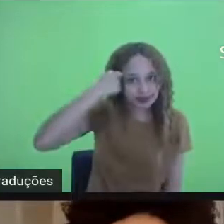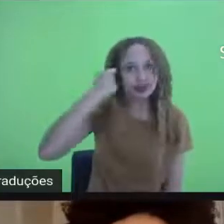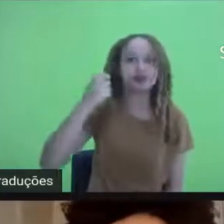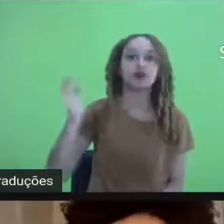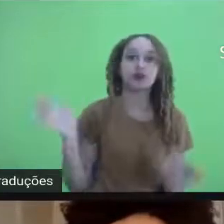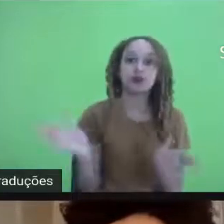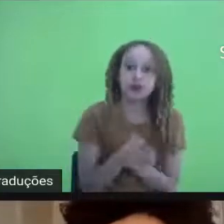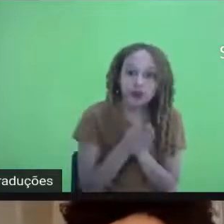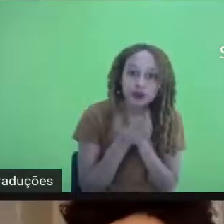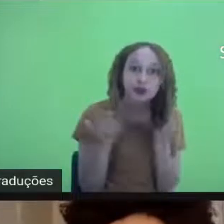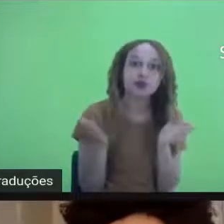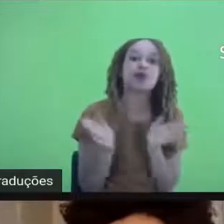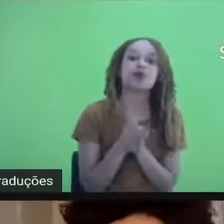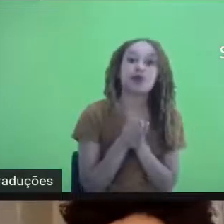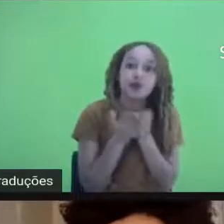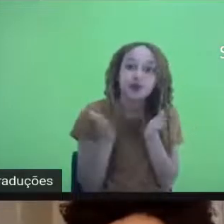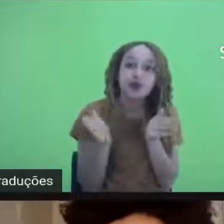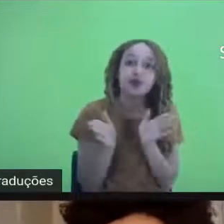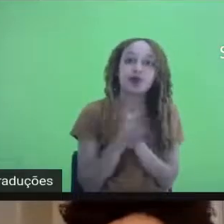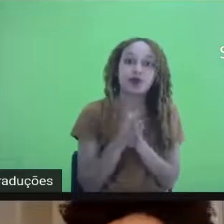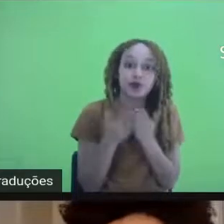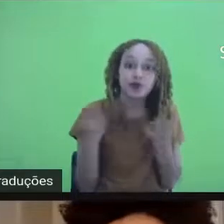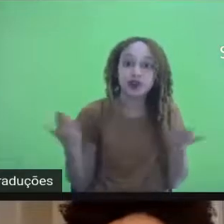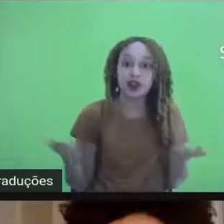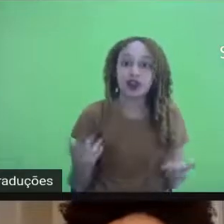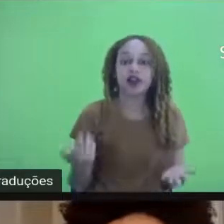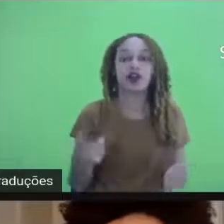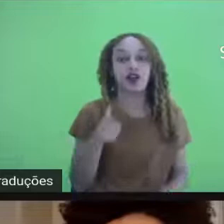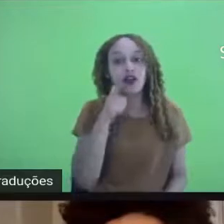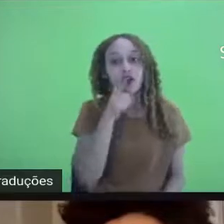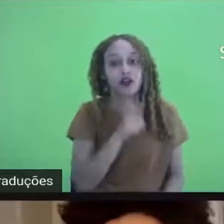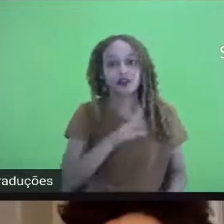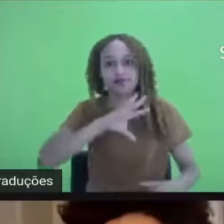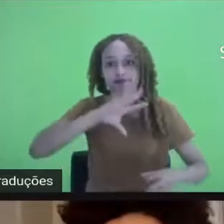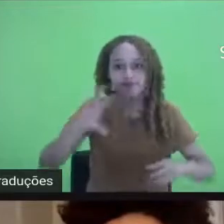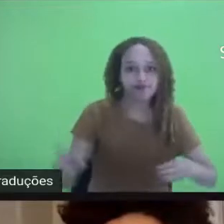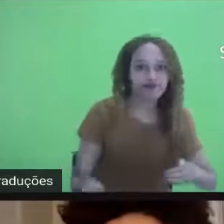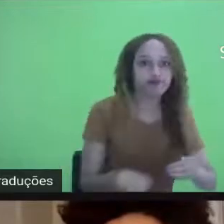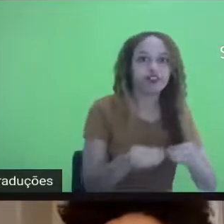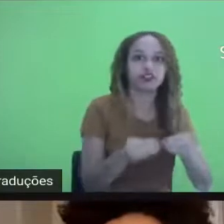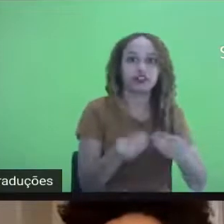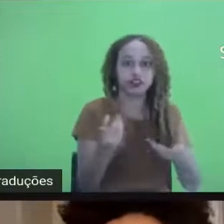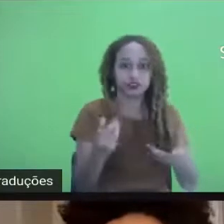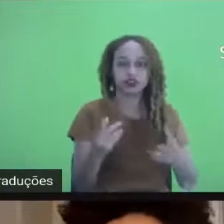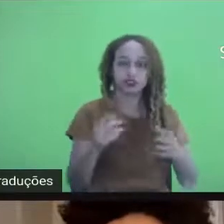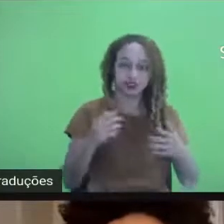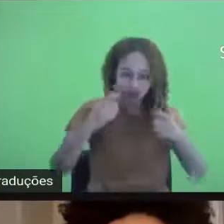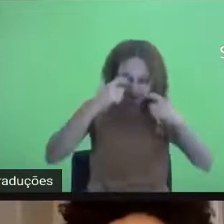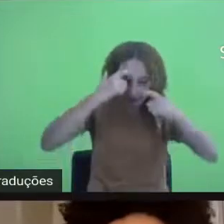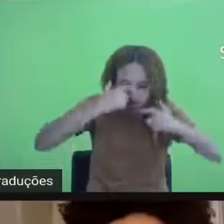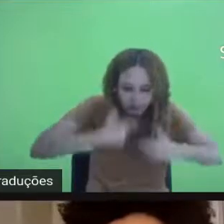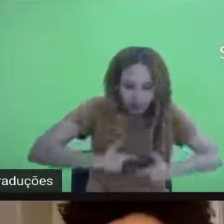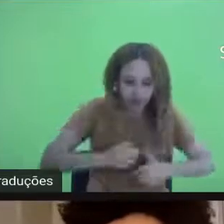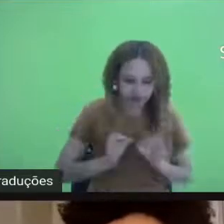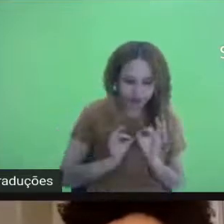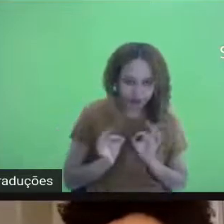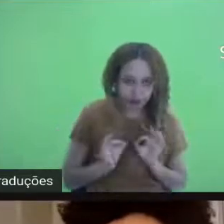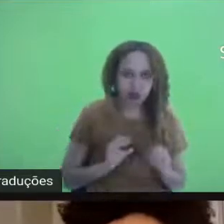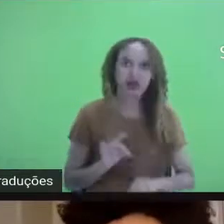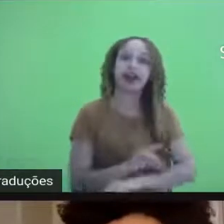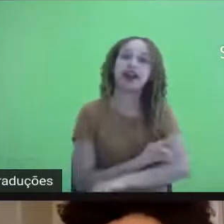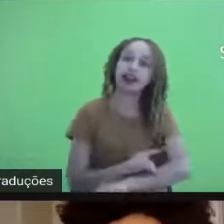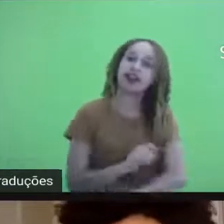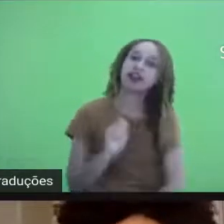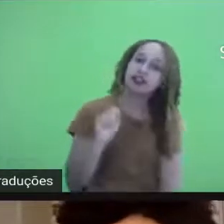pobres, que a gente conseguir consolidar no senso comum que a autoconstrução é arquitetura sim e é